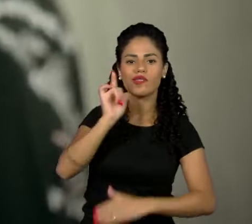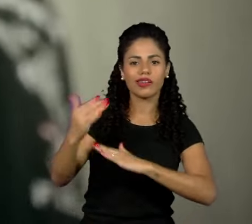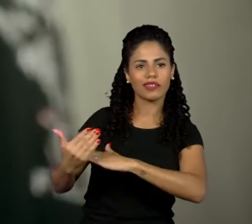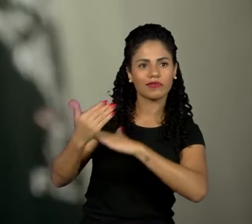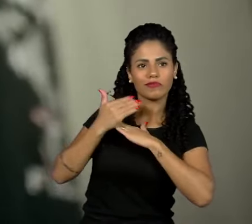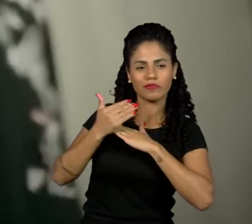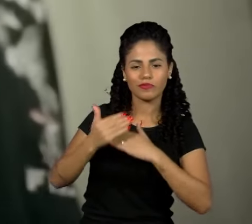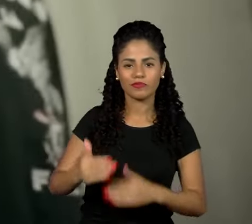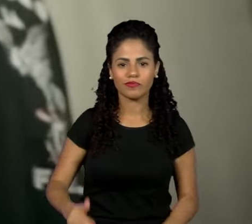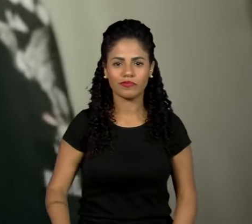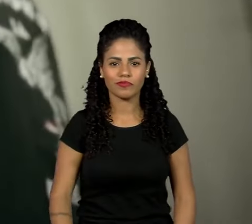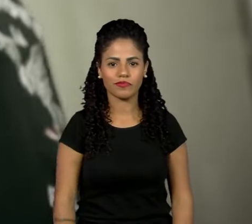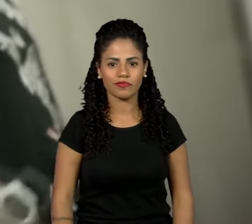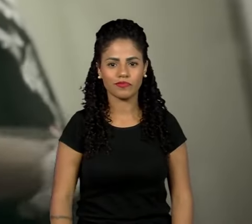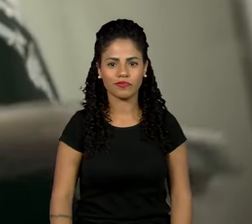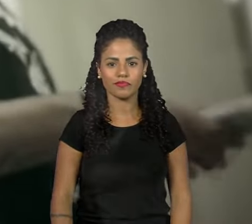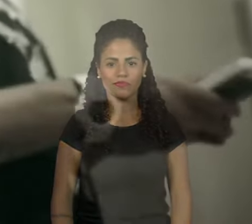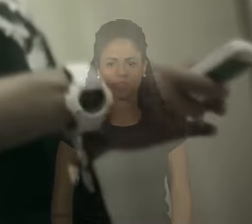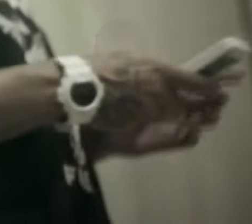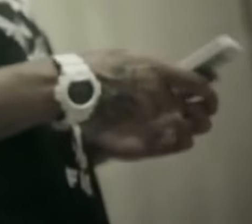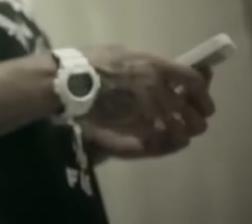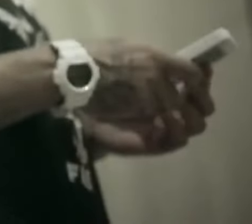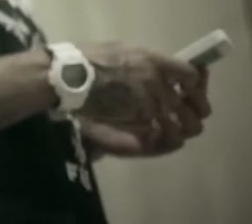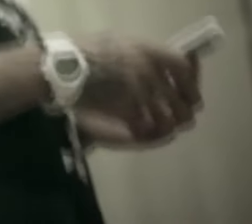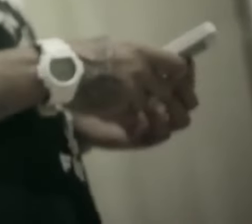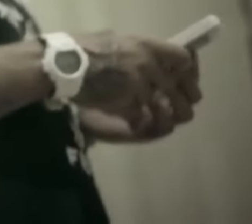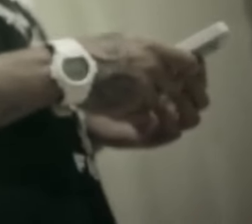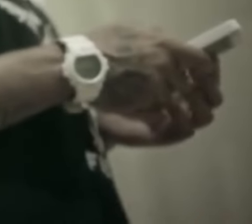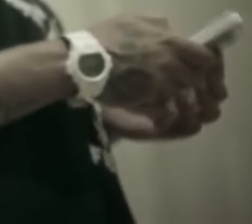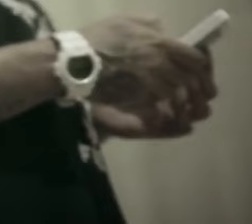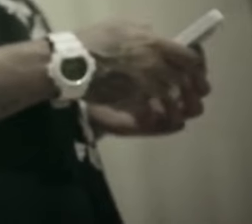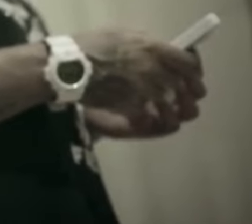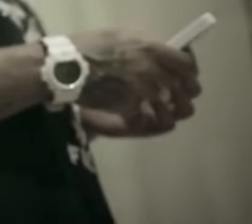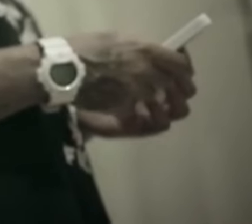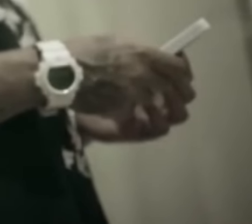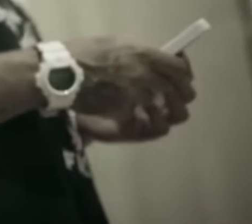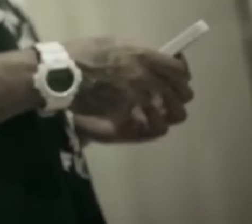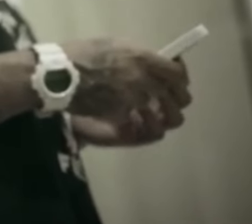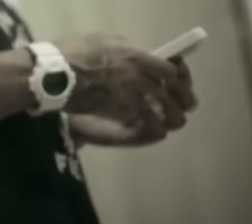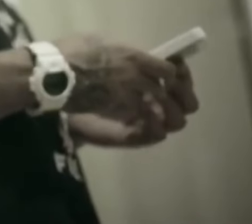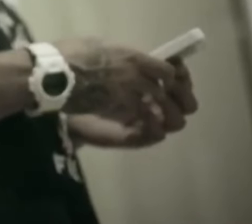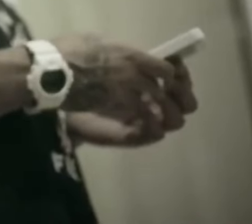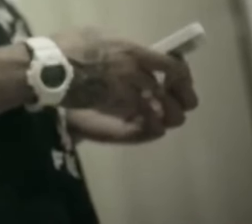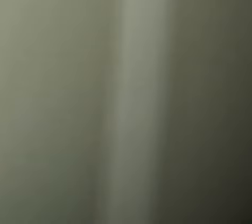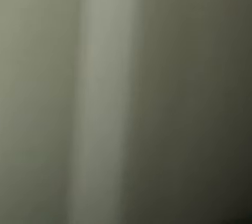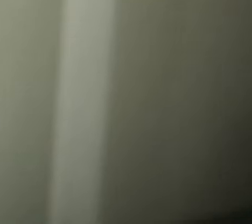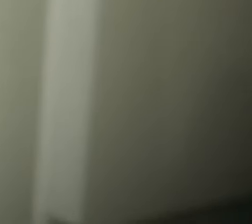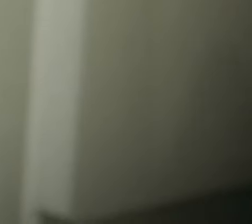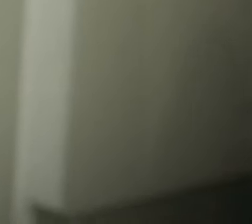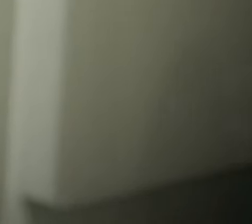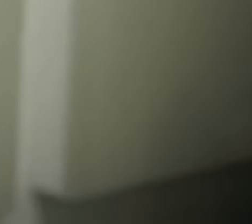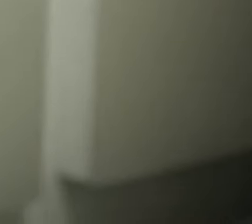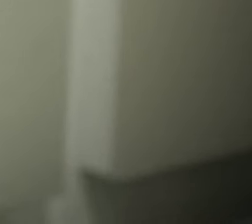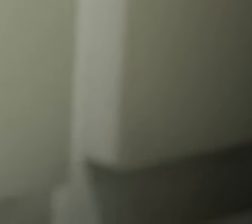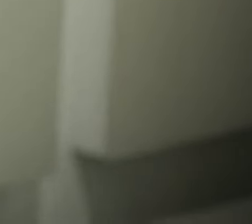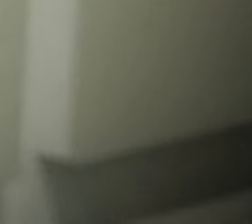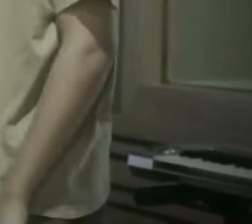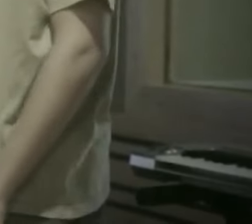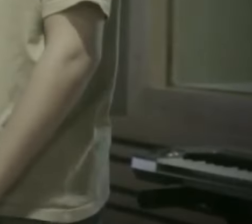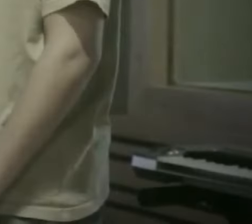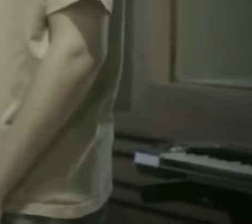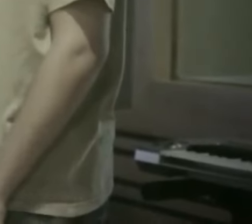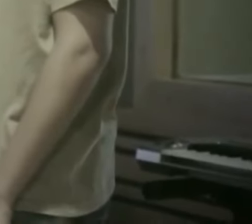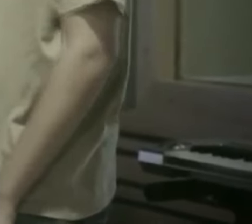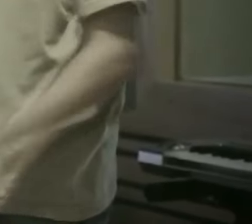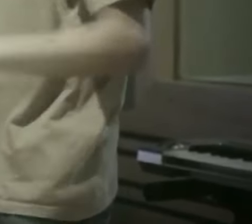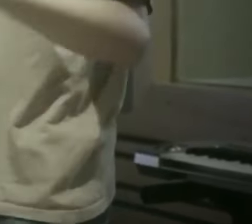vai, levanta e anda, vai, levanta e anda, irmão. Você não percebeu que você é o único representante do seu sonho na face da terra?